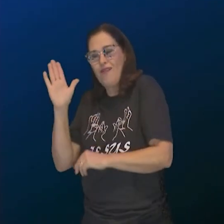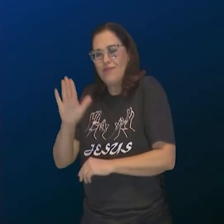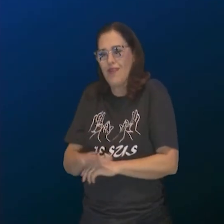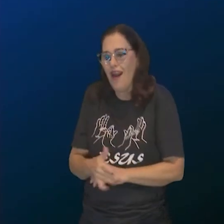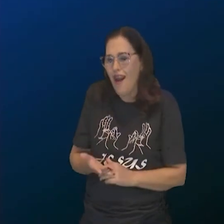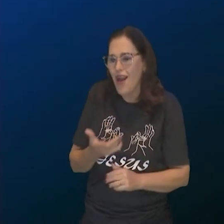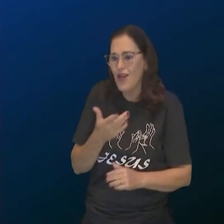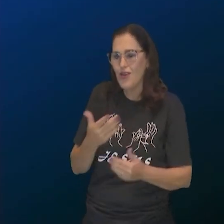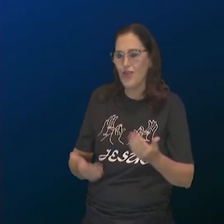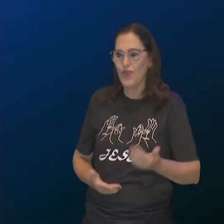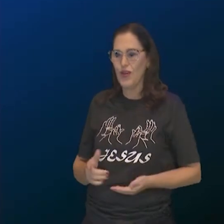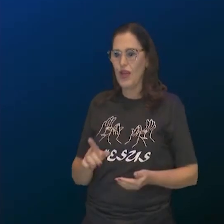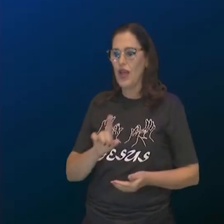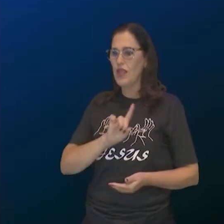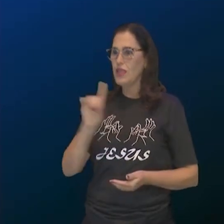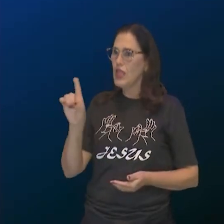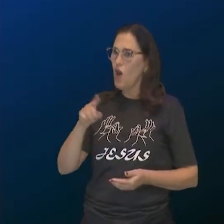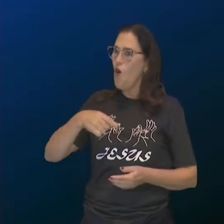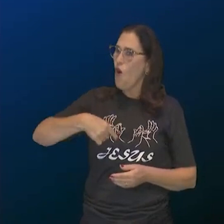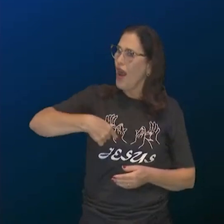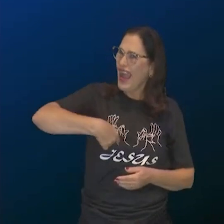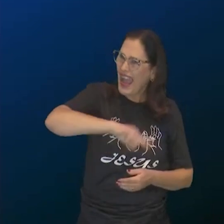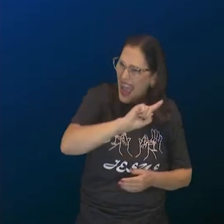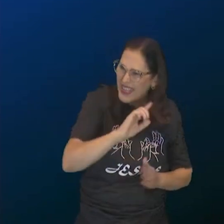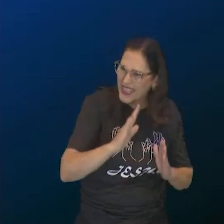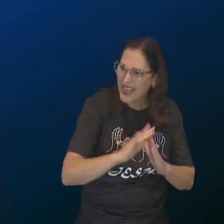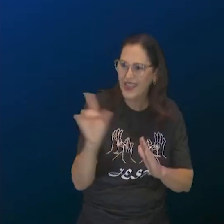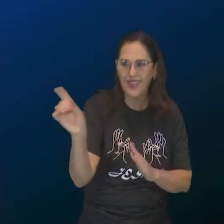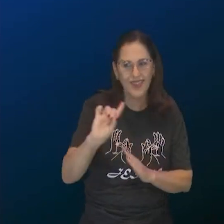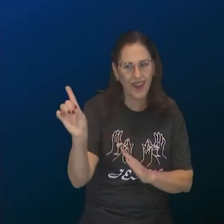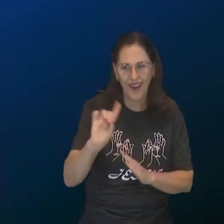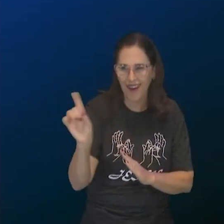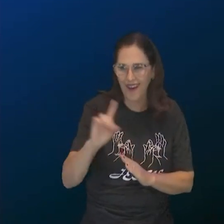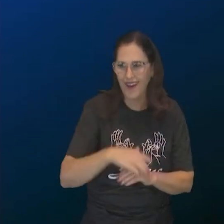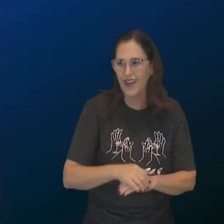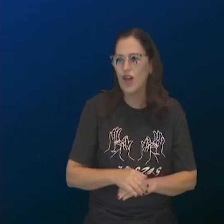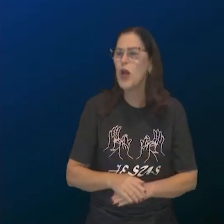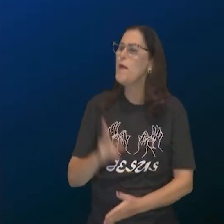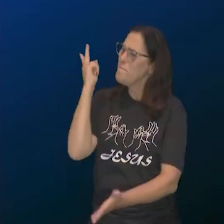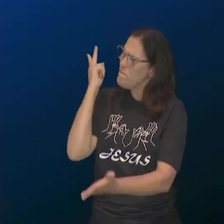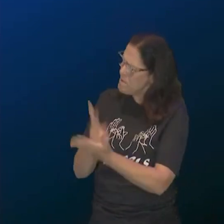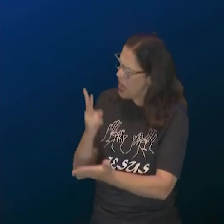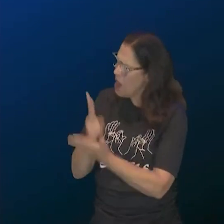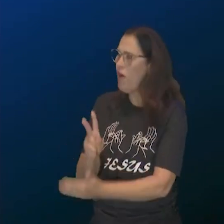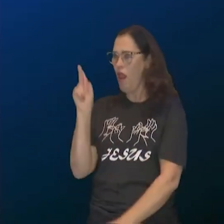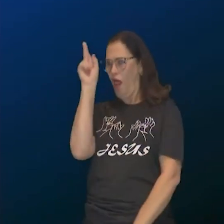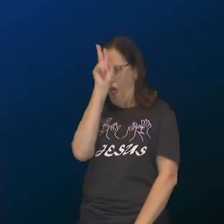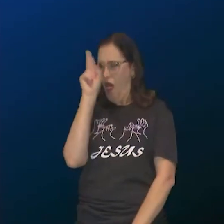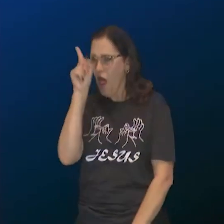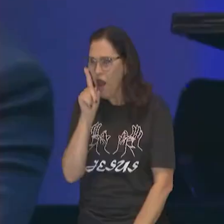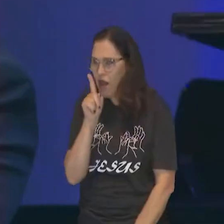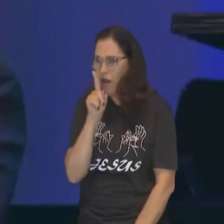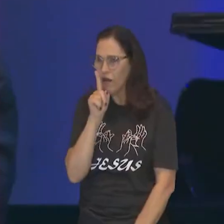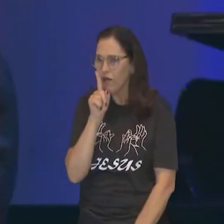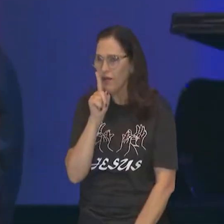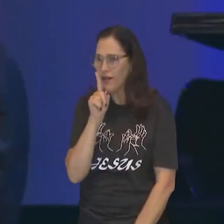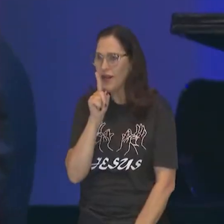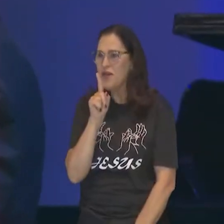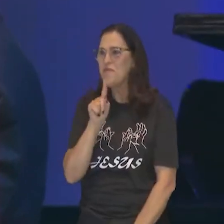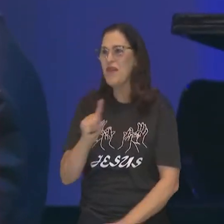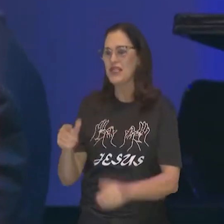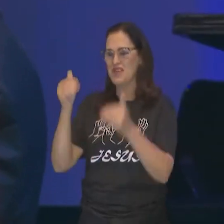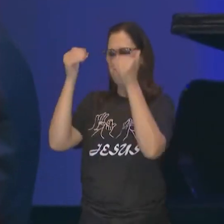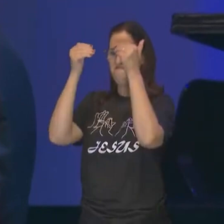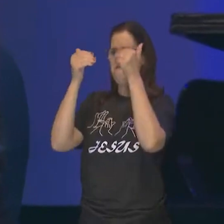seu senhor, porém não desceu à sua casa. Meus irmãos, mesmo bêbado, Urias ainda manteve